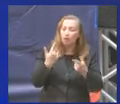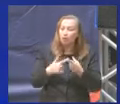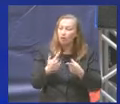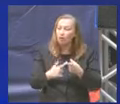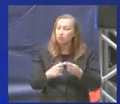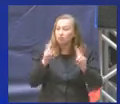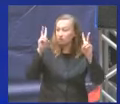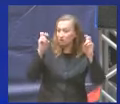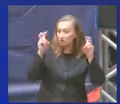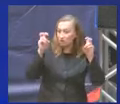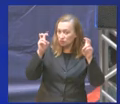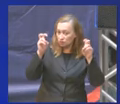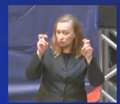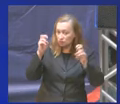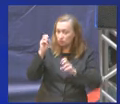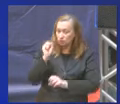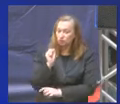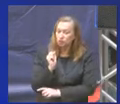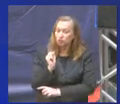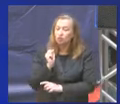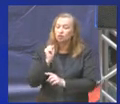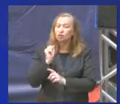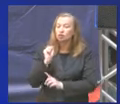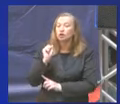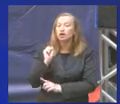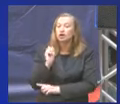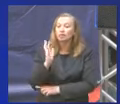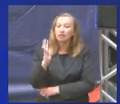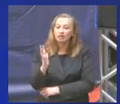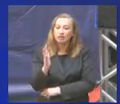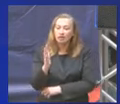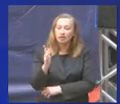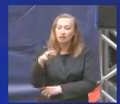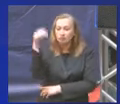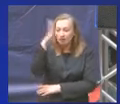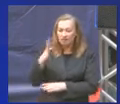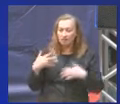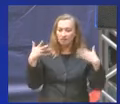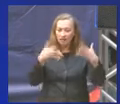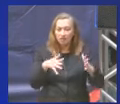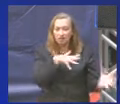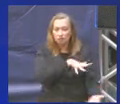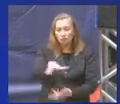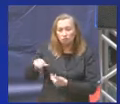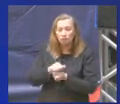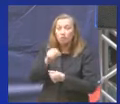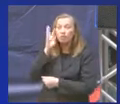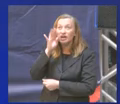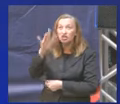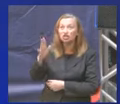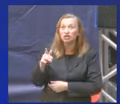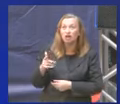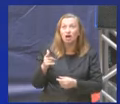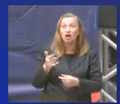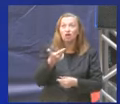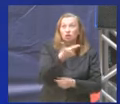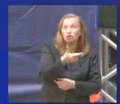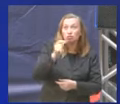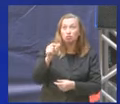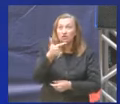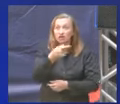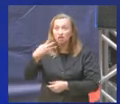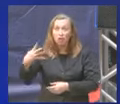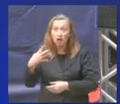Brasil, sim, é essa referência no centro do mundo. Próximo, como é que a gente imaginou que estaríamos em 2024, falando